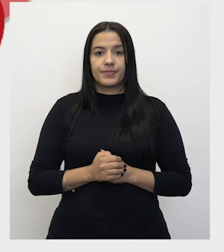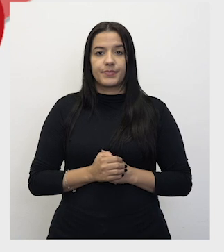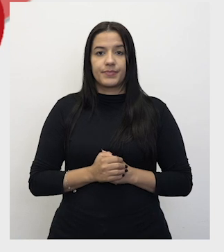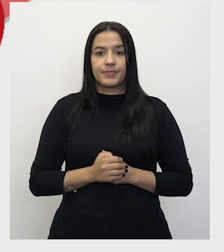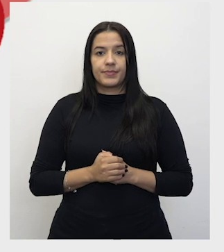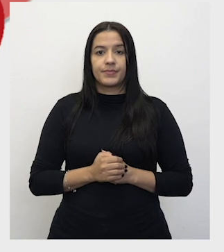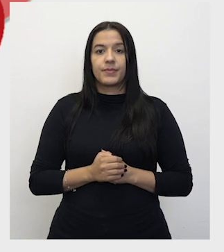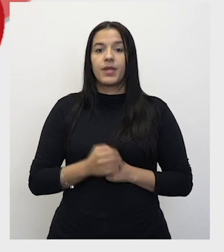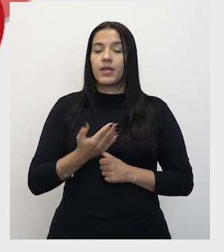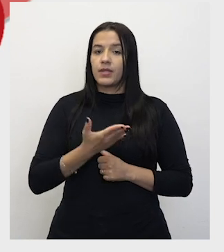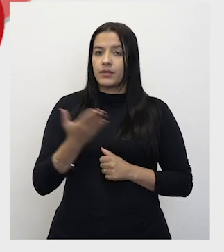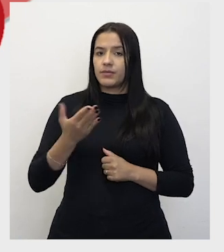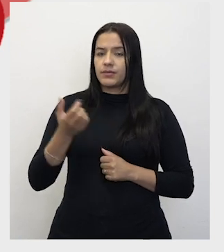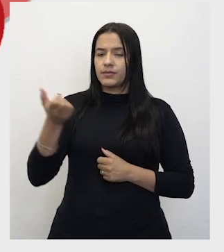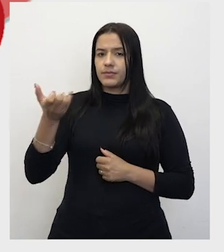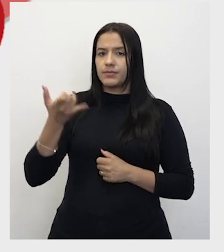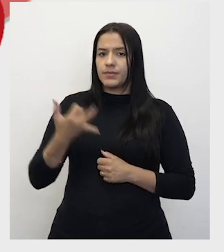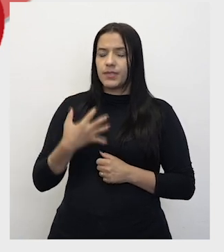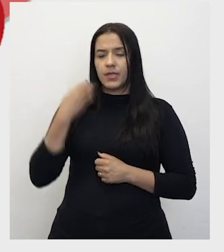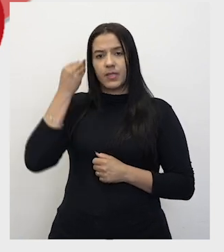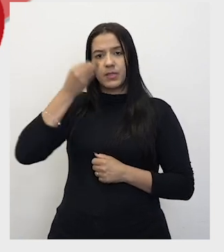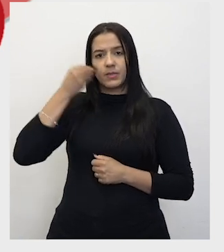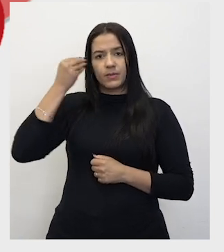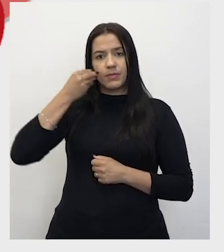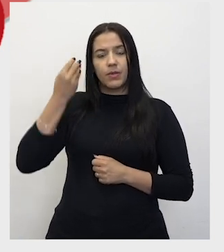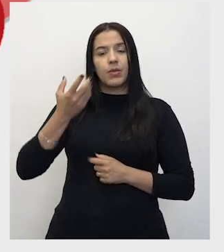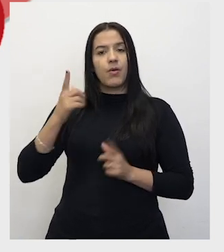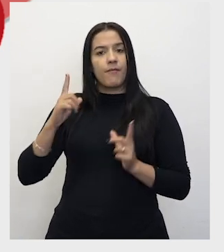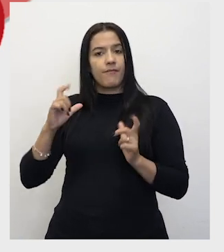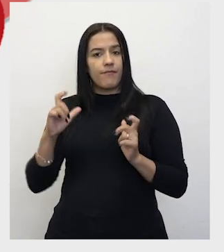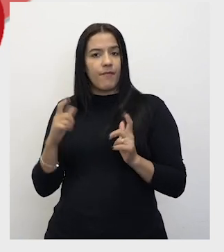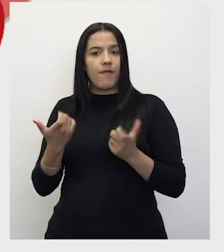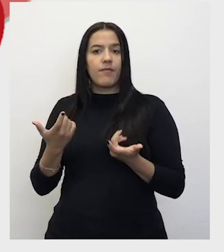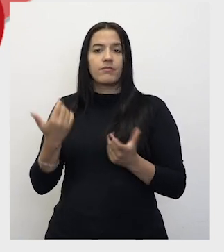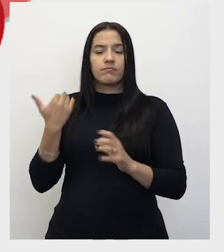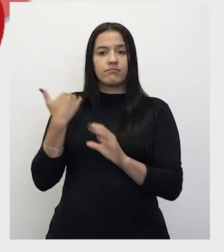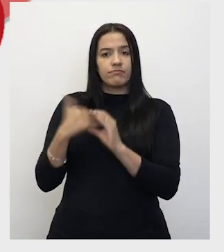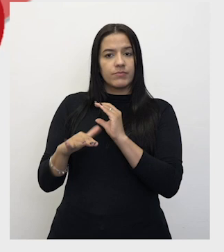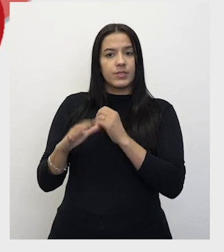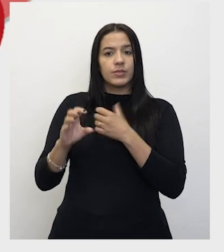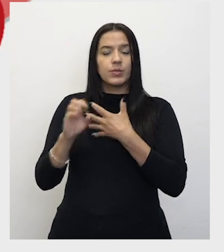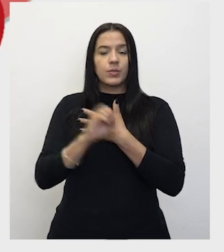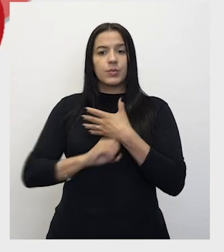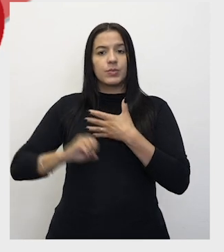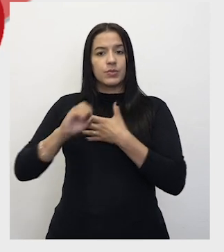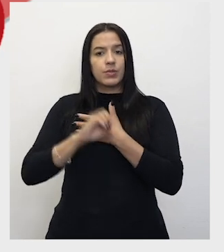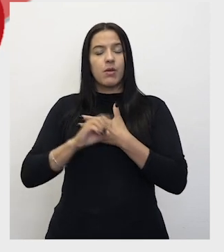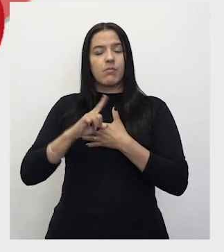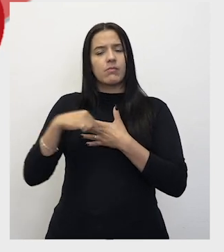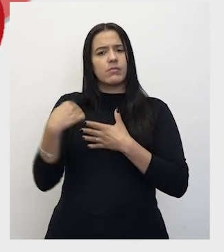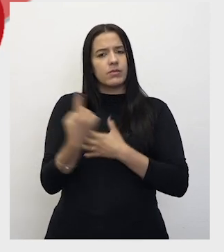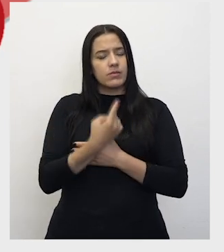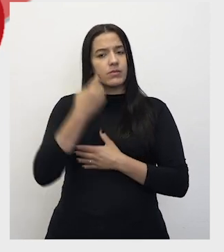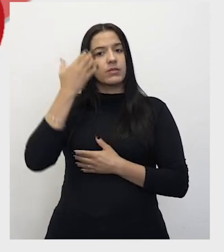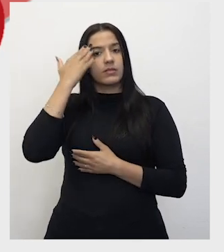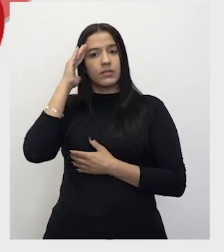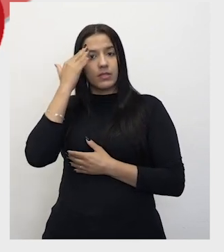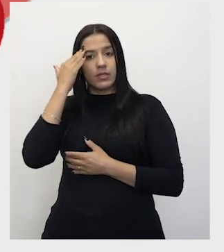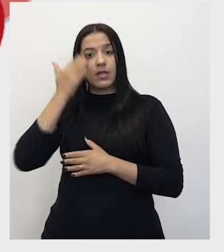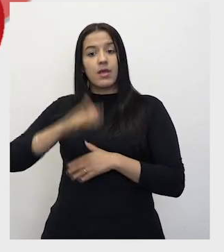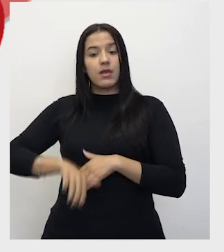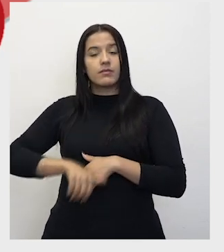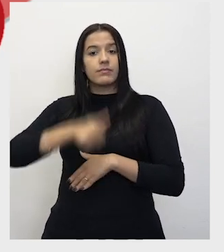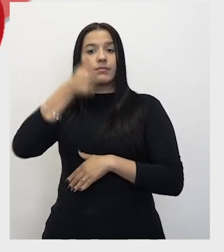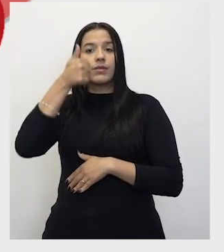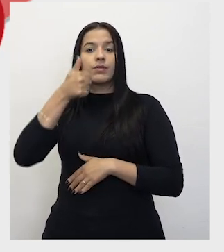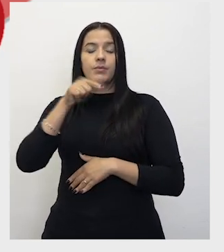anamariab@sebraesp.com.br. Conta também a experiência, tira uma foto, manda no centro de mídias para a gente entender quais são as melhorias que vocês